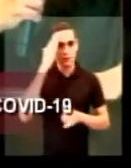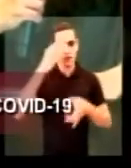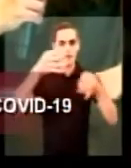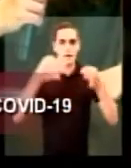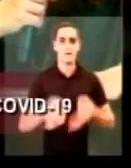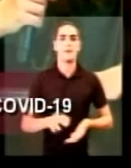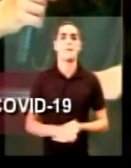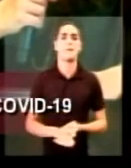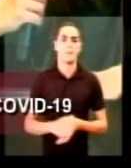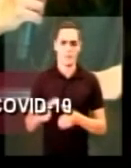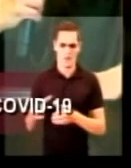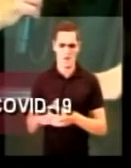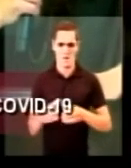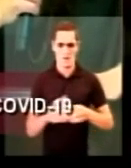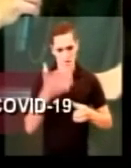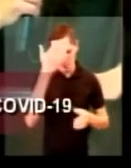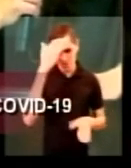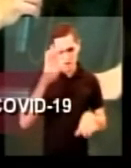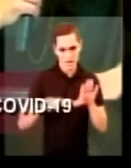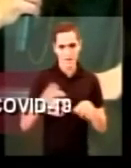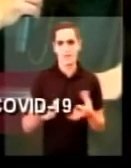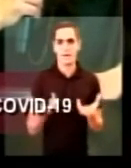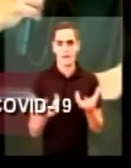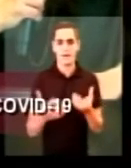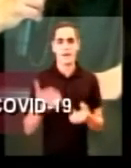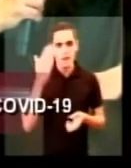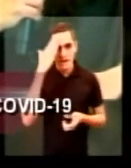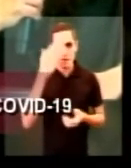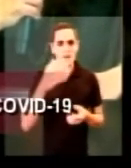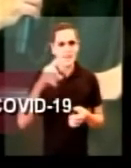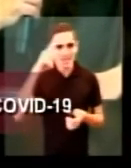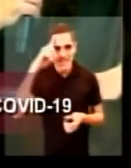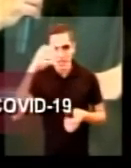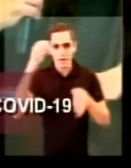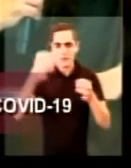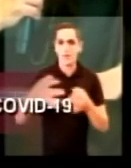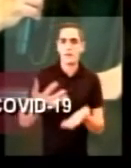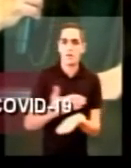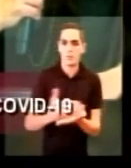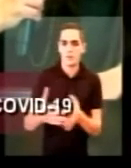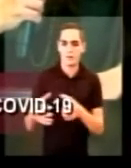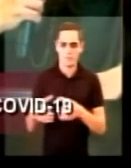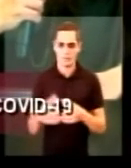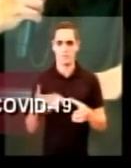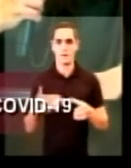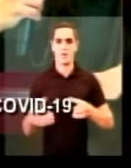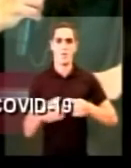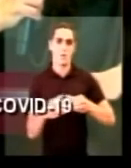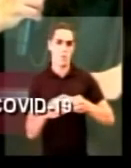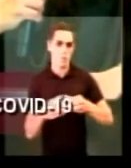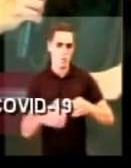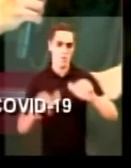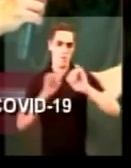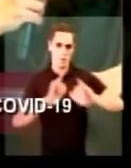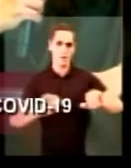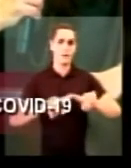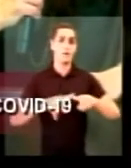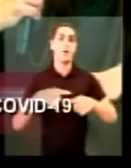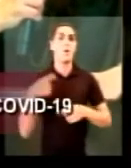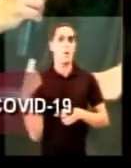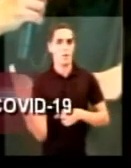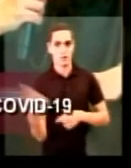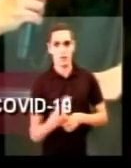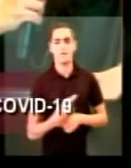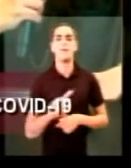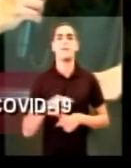eu preciso levar que documento. Então, nós vamos estar utilizando todos os canais de comunicação da prefeitura